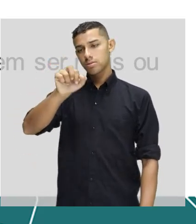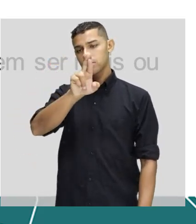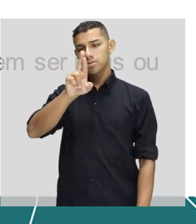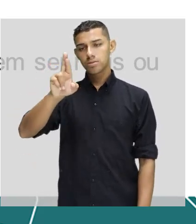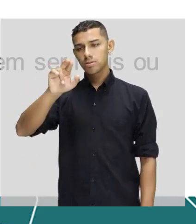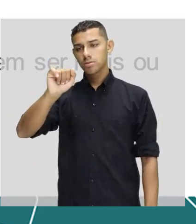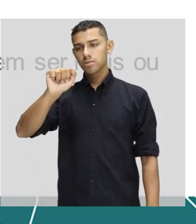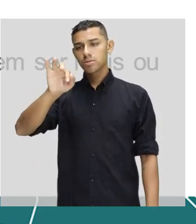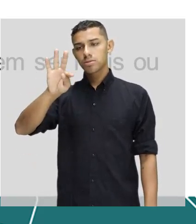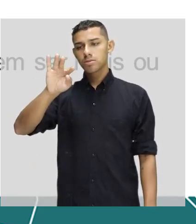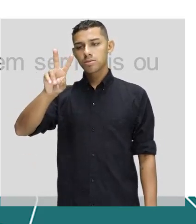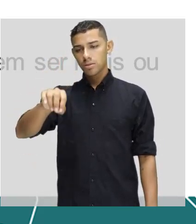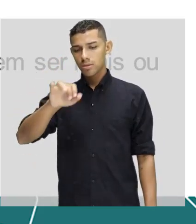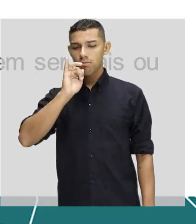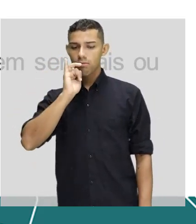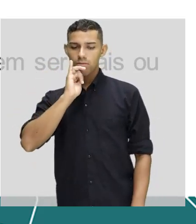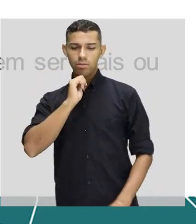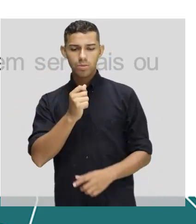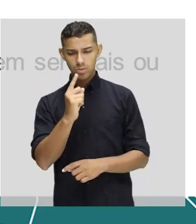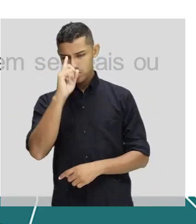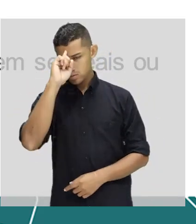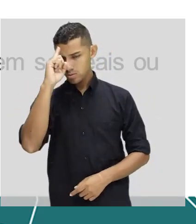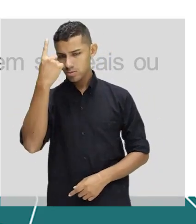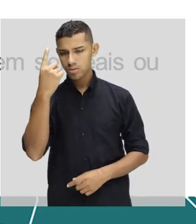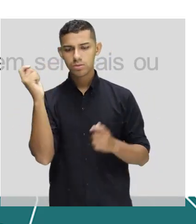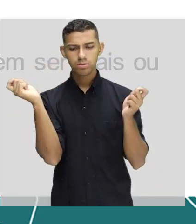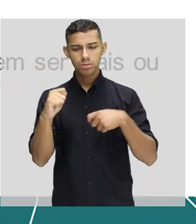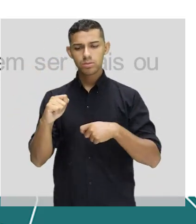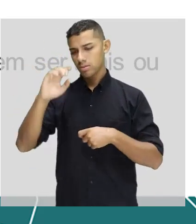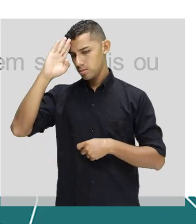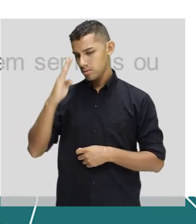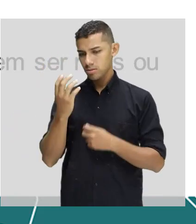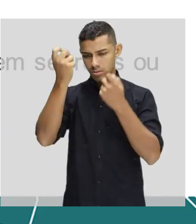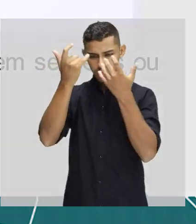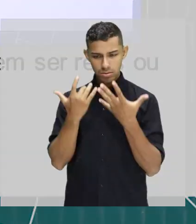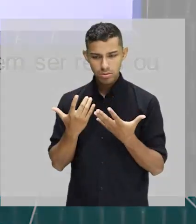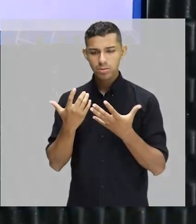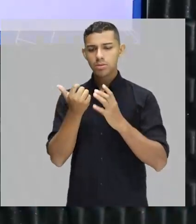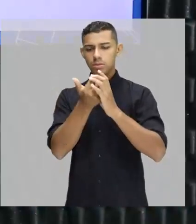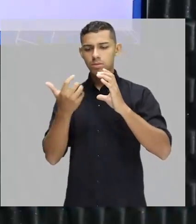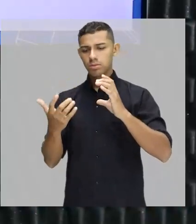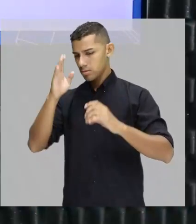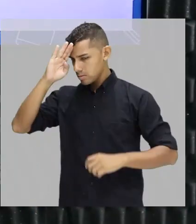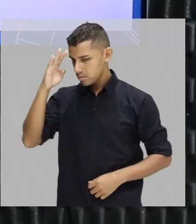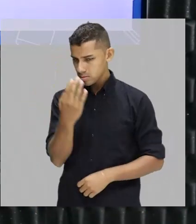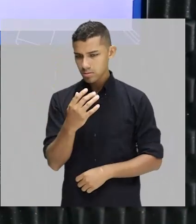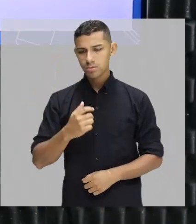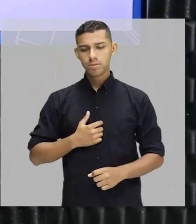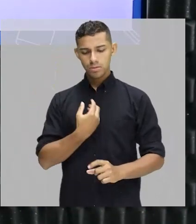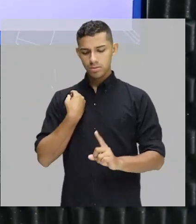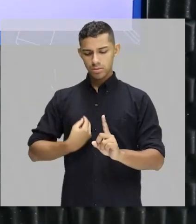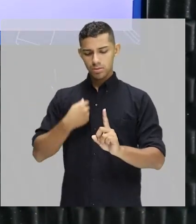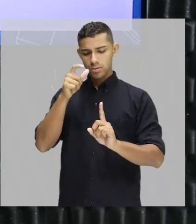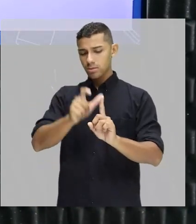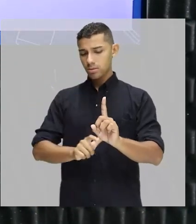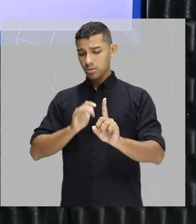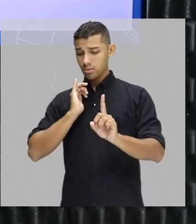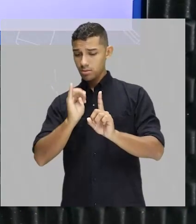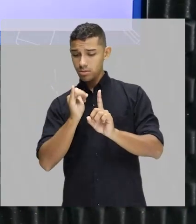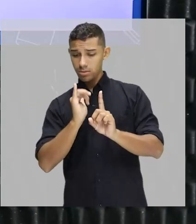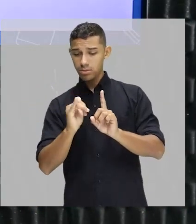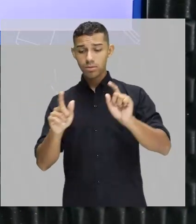Uma das características principais do texto narrativo é a presença de um narrador. Uma narração tem por